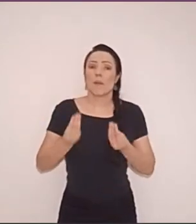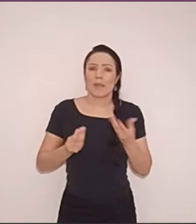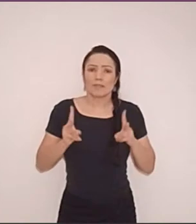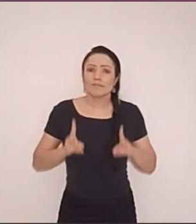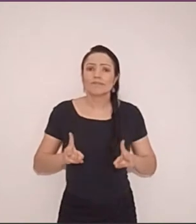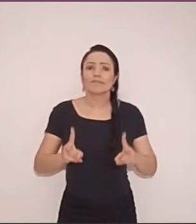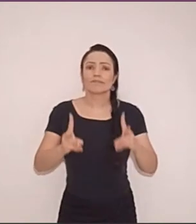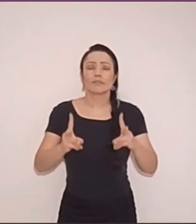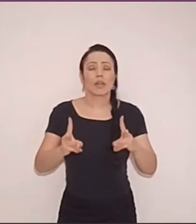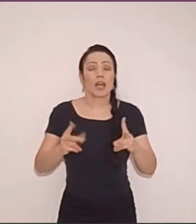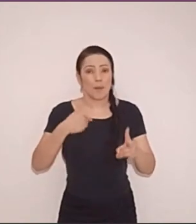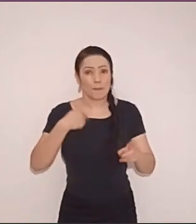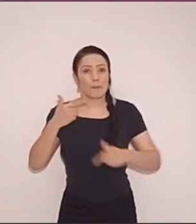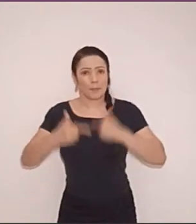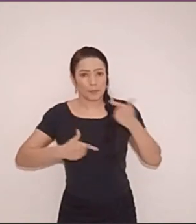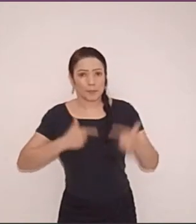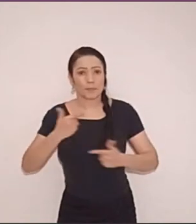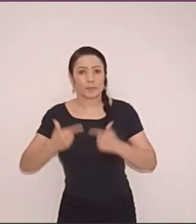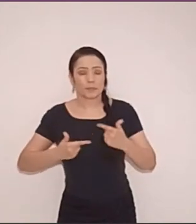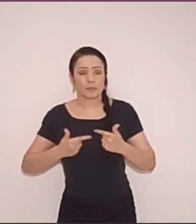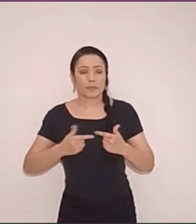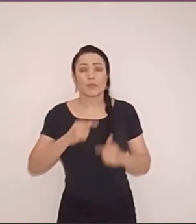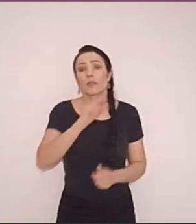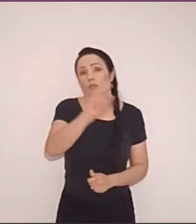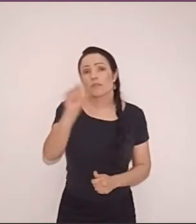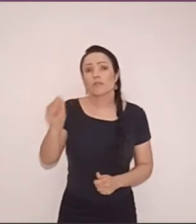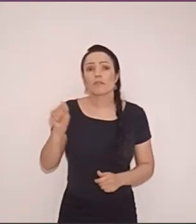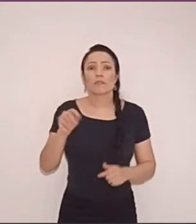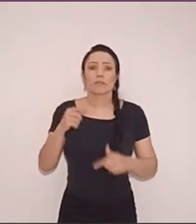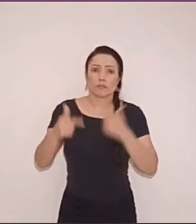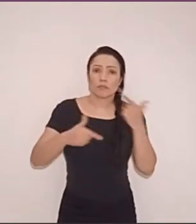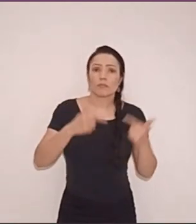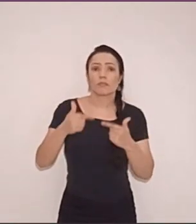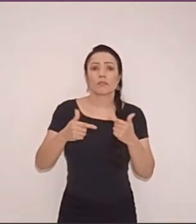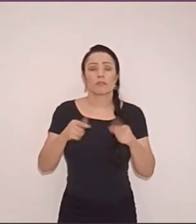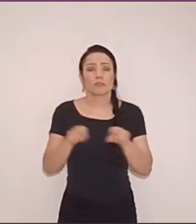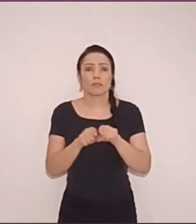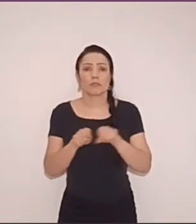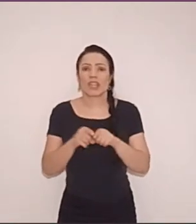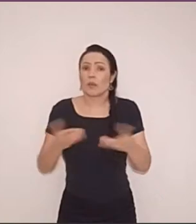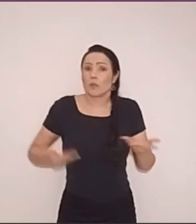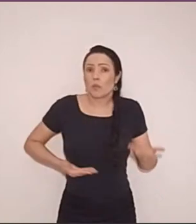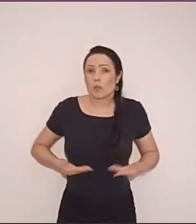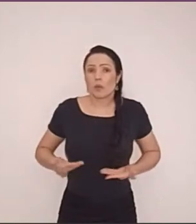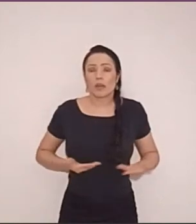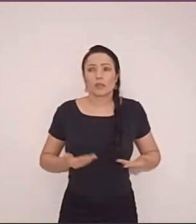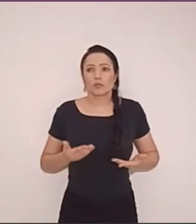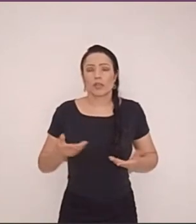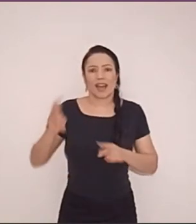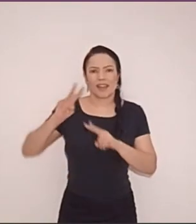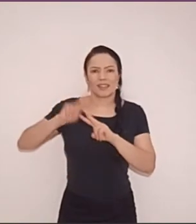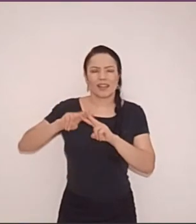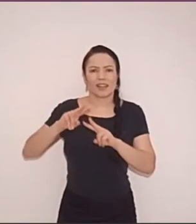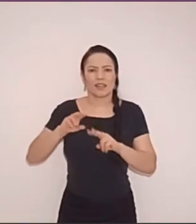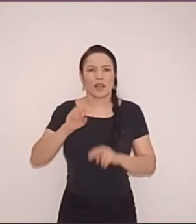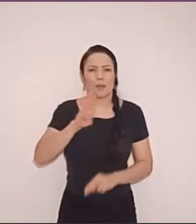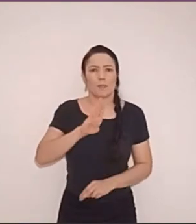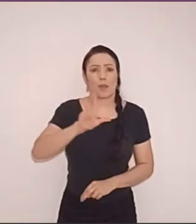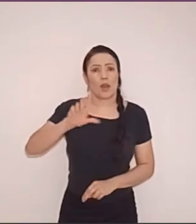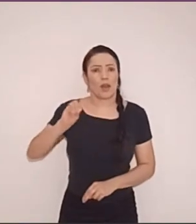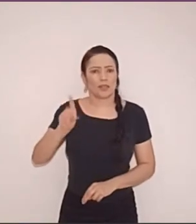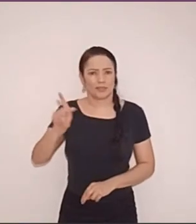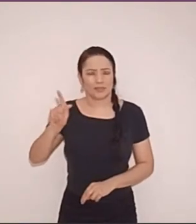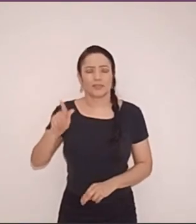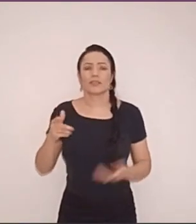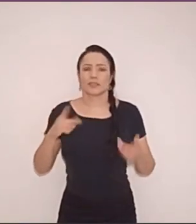com celeridade tanto no meu trabalho contornar trabalho lá com o empregada doméstica com a página é nos